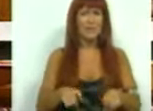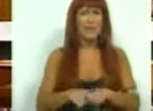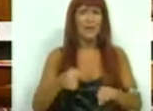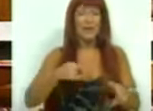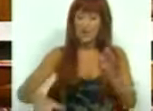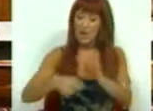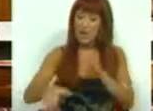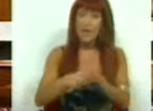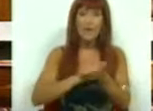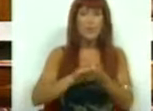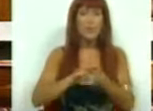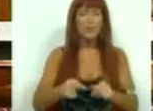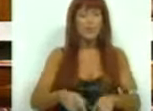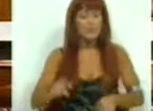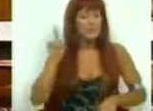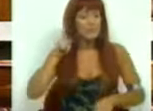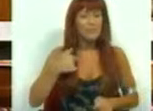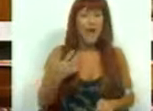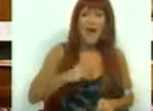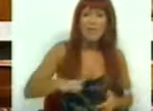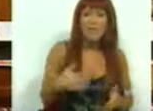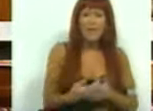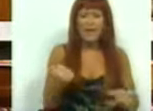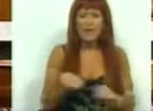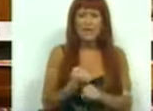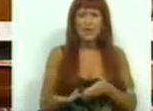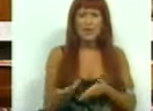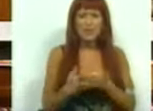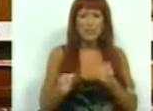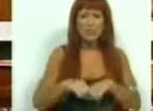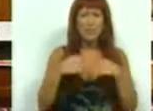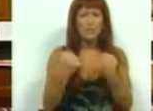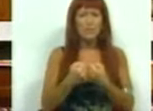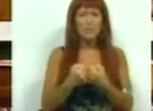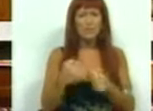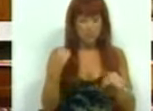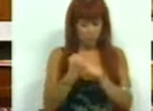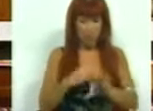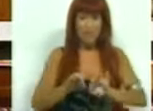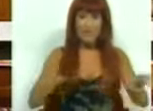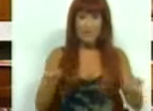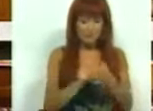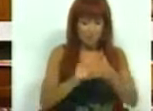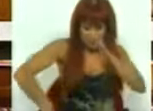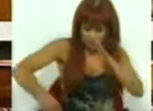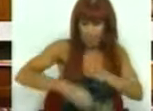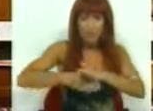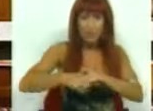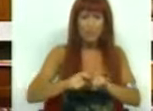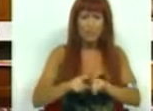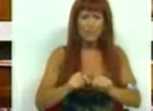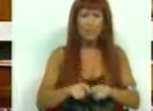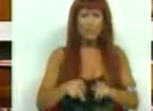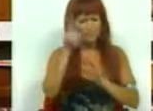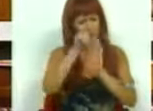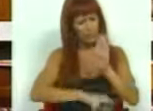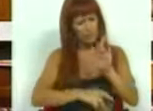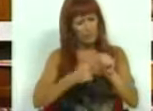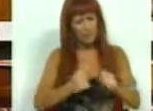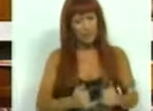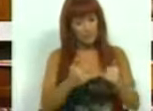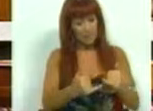exatamente o que esta Lei de Bases merecidamente pretende dar às entidades da economia social, funcionando como ponto de partida para que, com a regulamentação